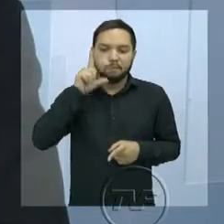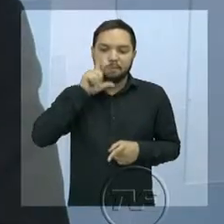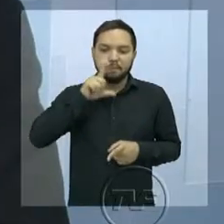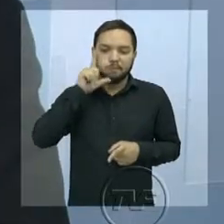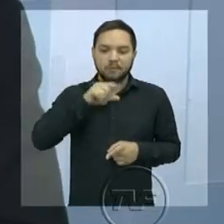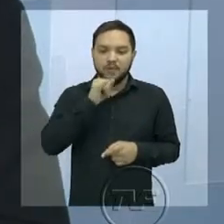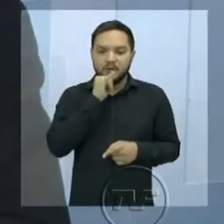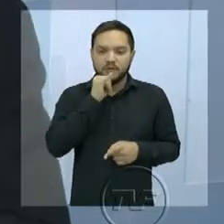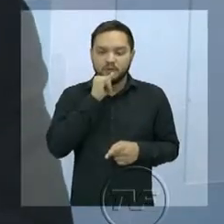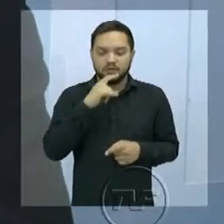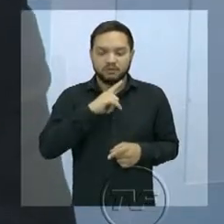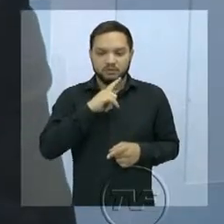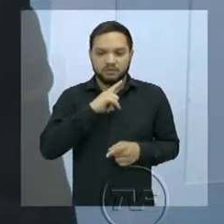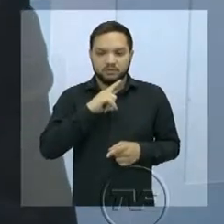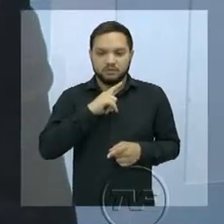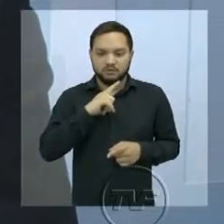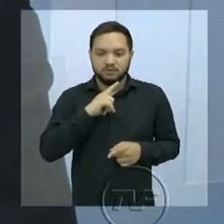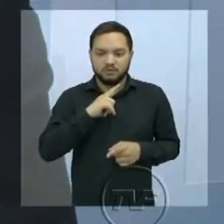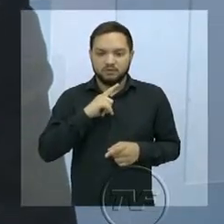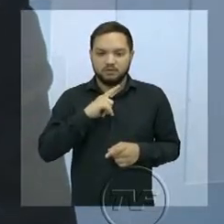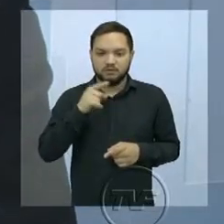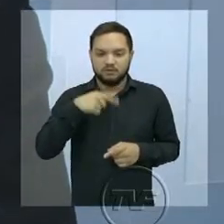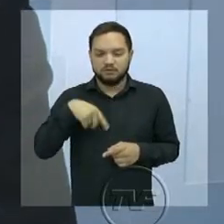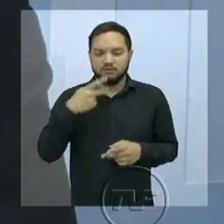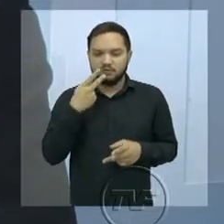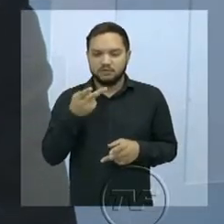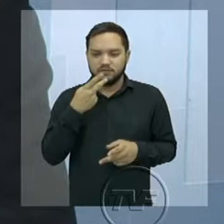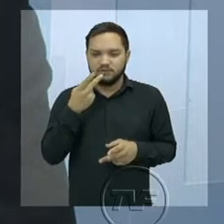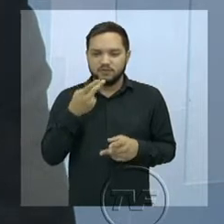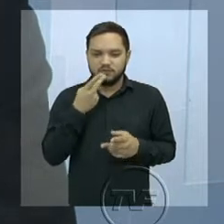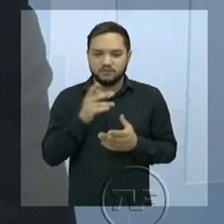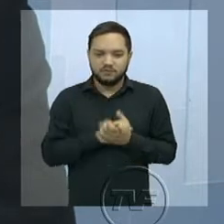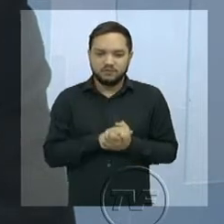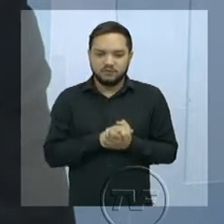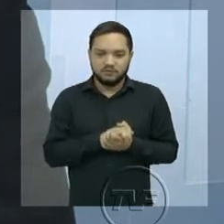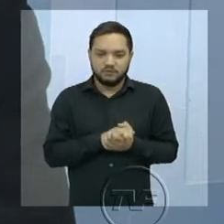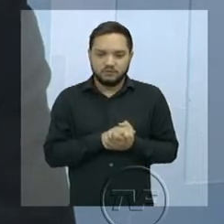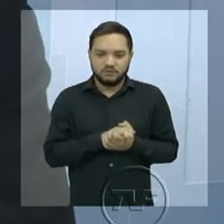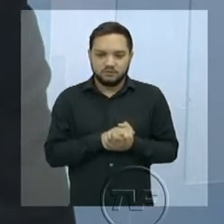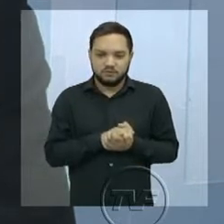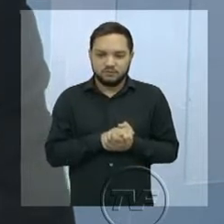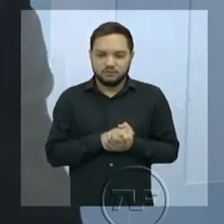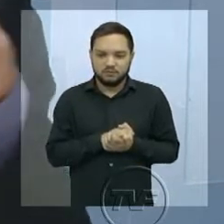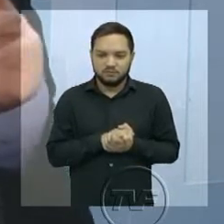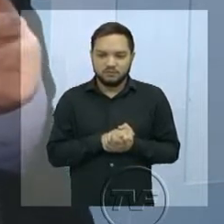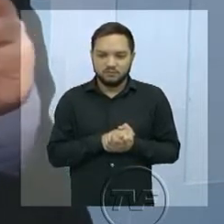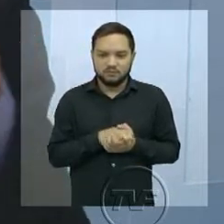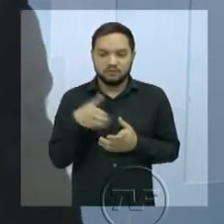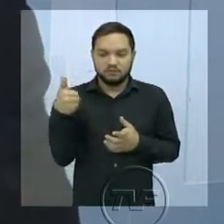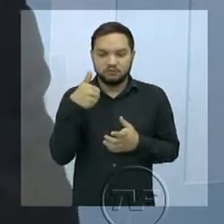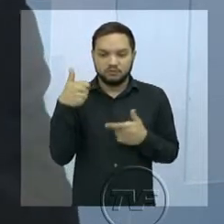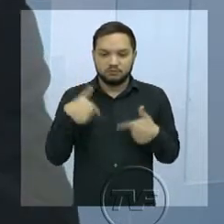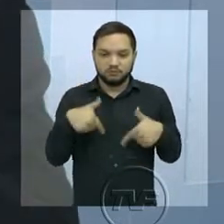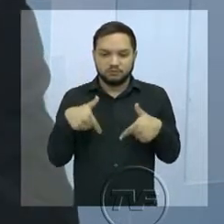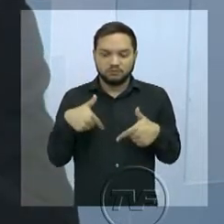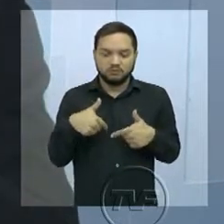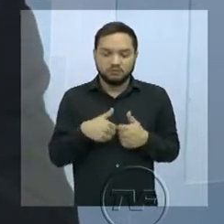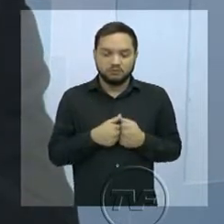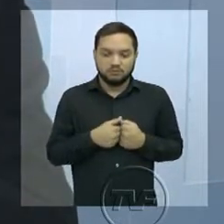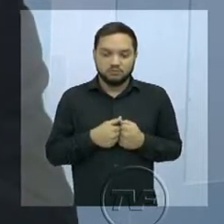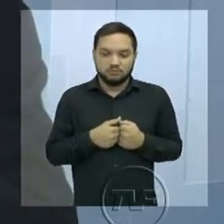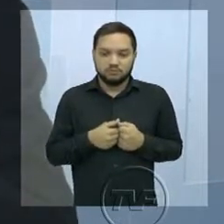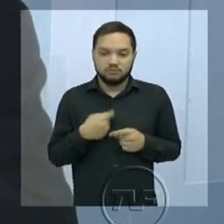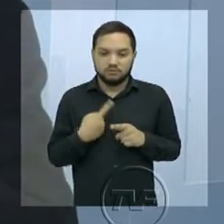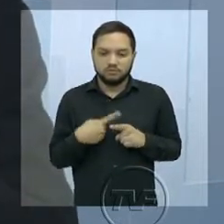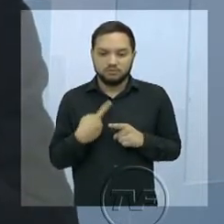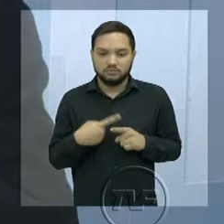por exemplo, quando hoje a gente fala de pleno emprego, isso entre aspas, viu?